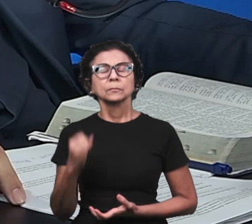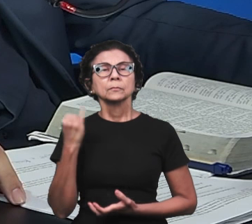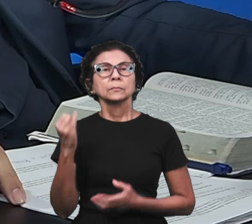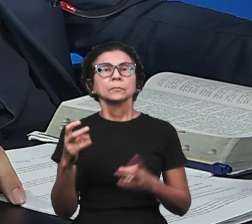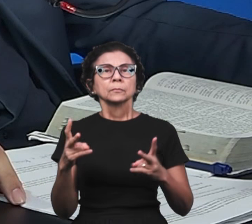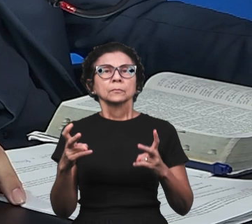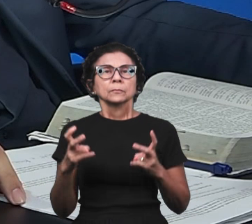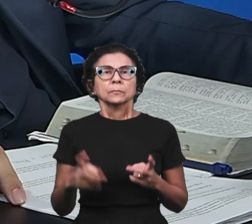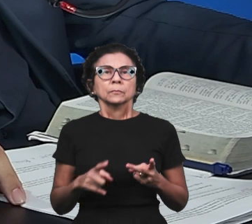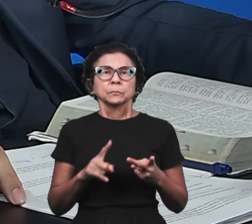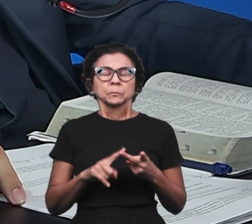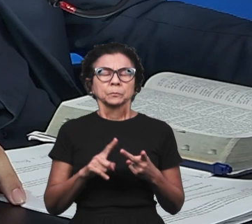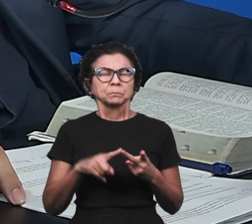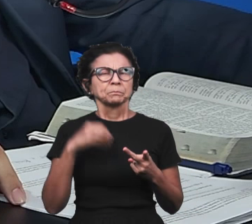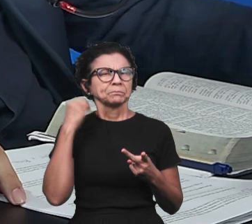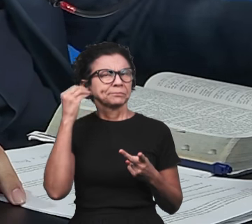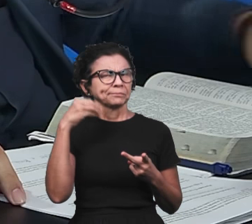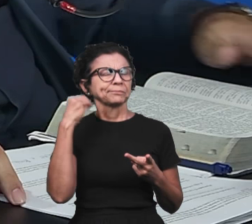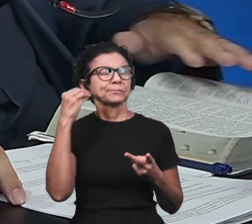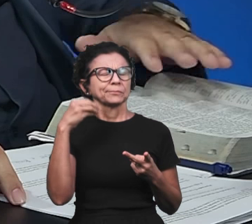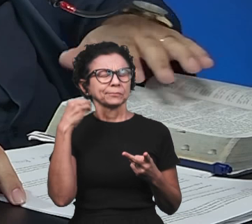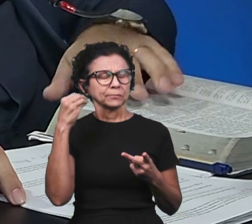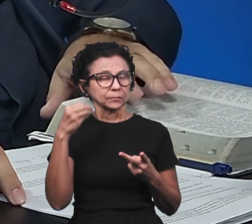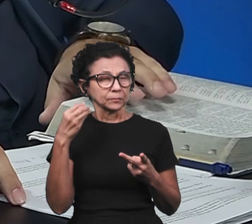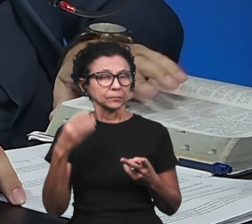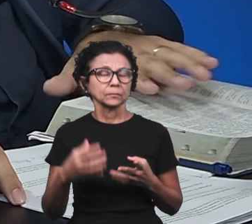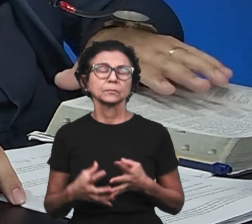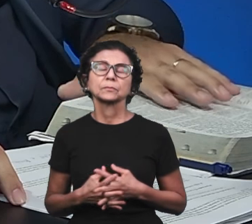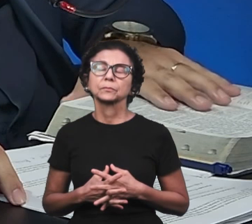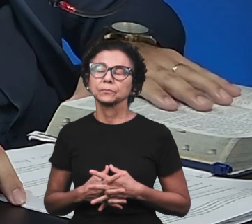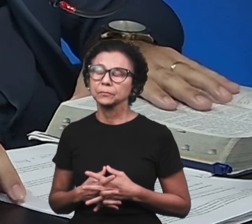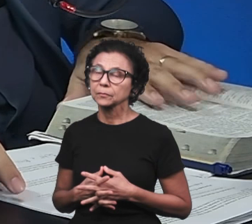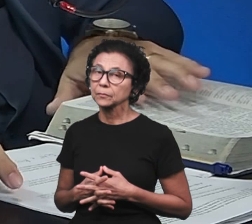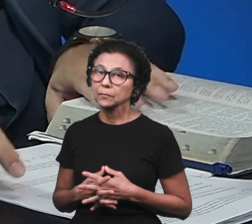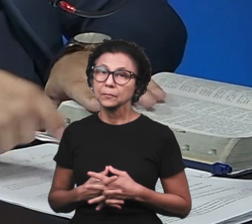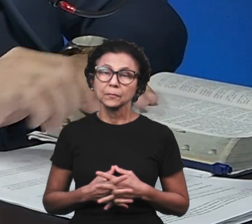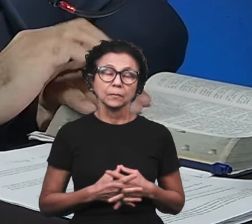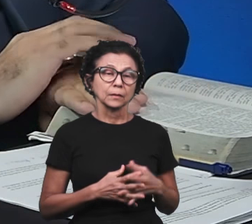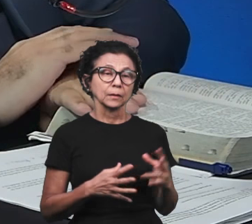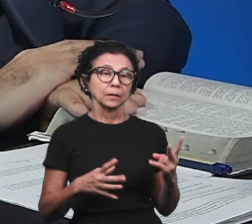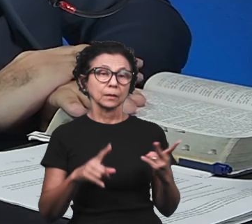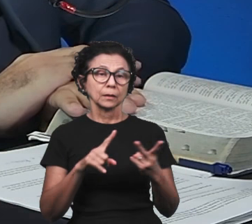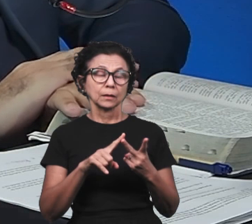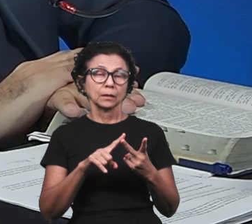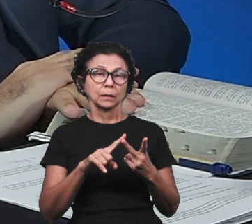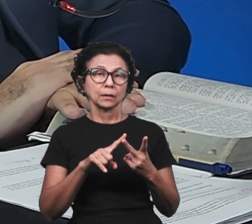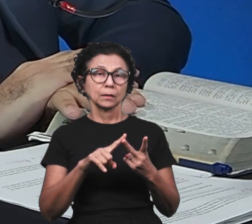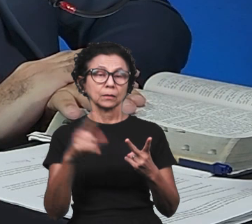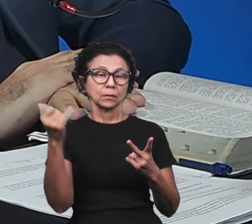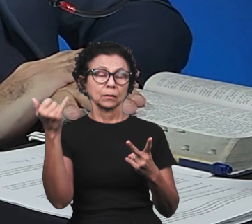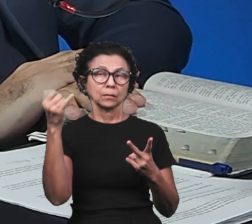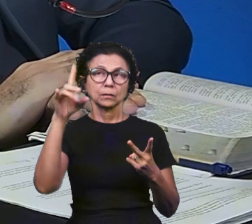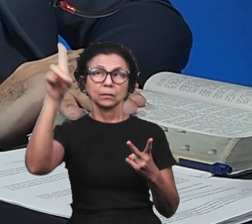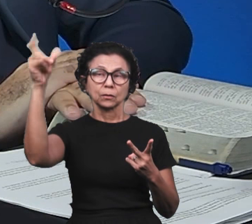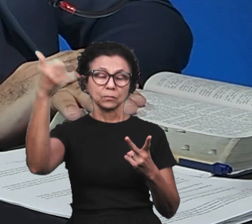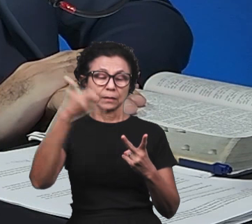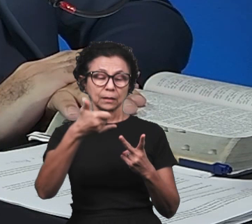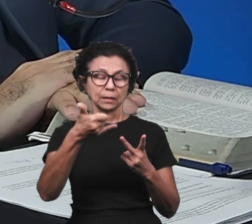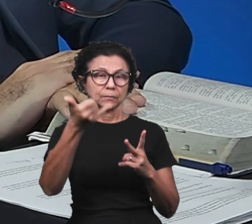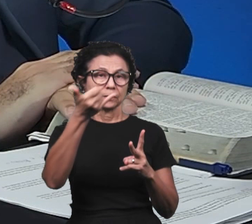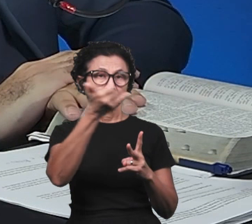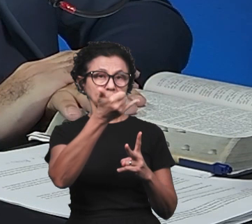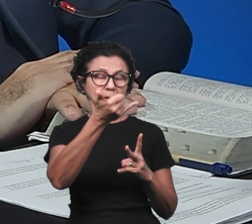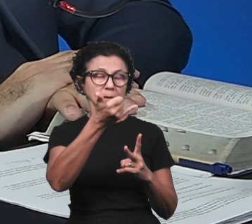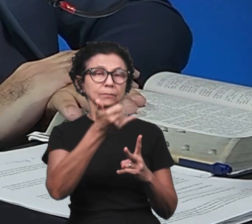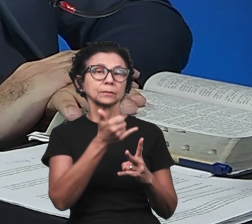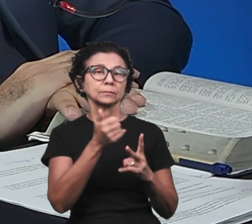Arão ele teve muitas experiências, que tudo que Moisés fez, Arão estava junto dele, do lado dele. Então